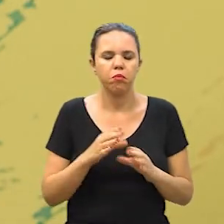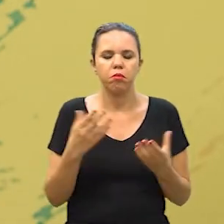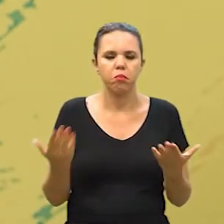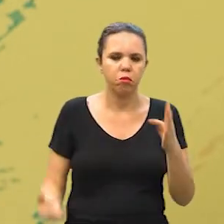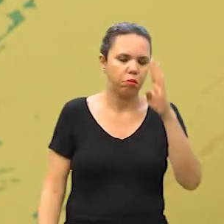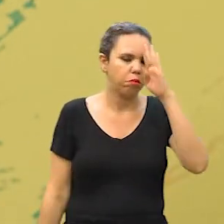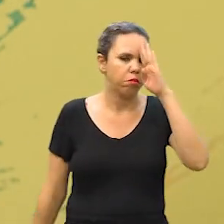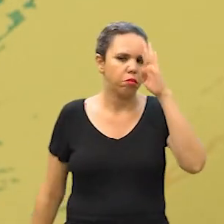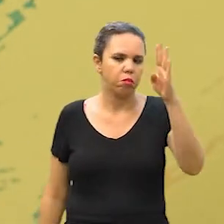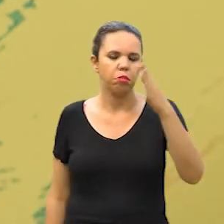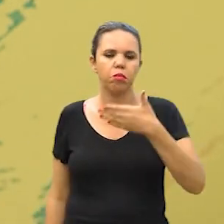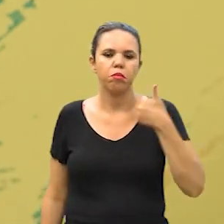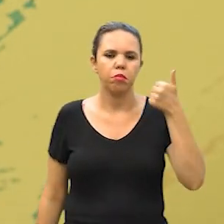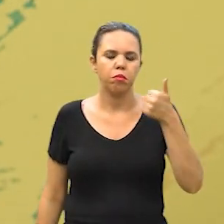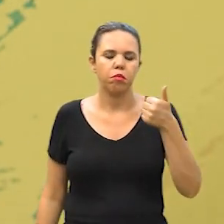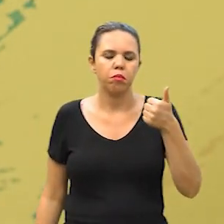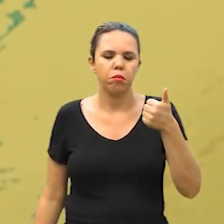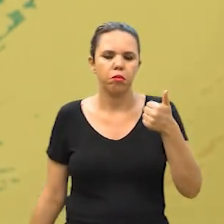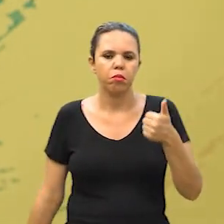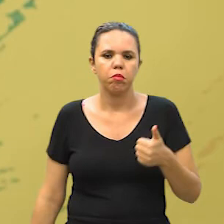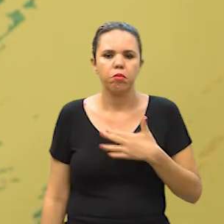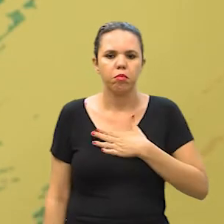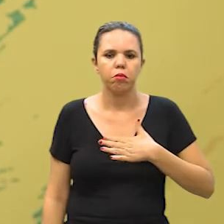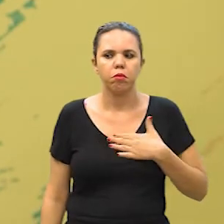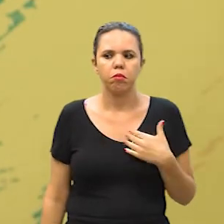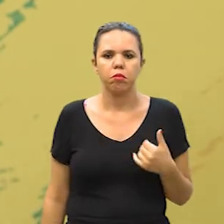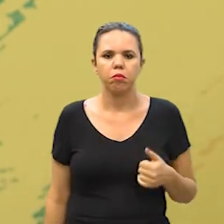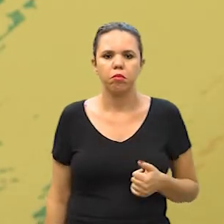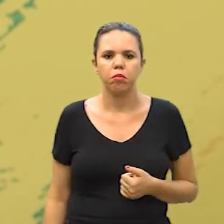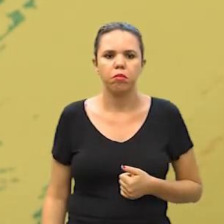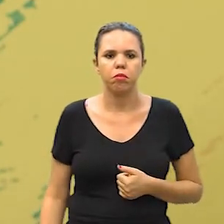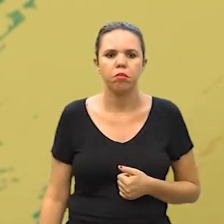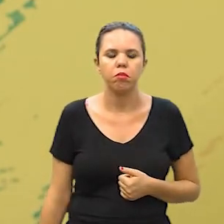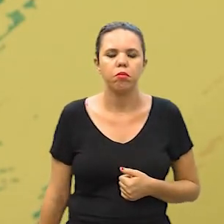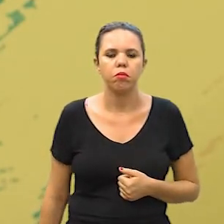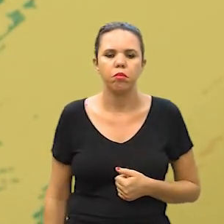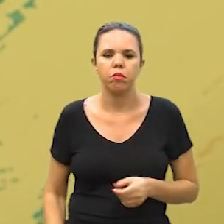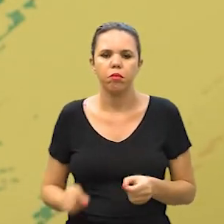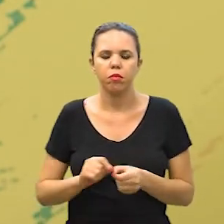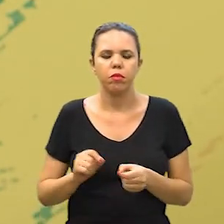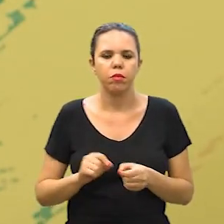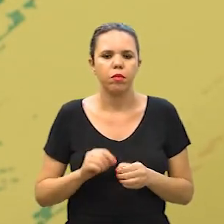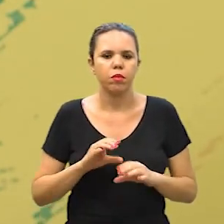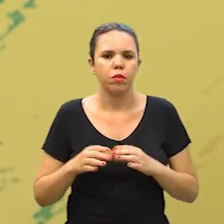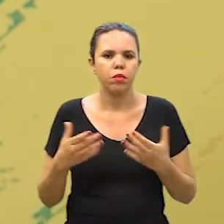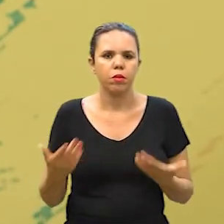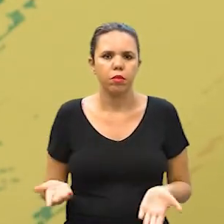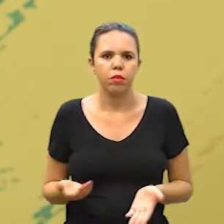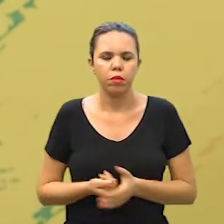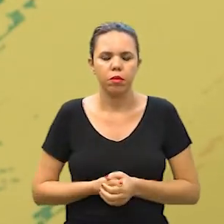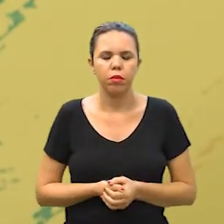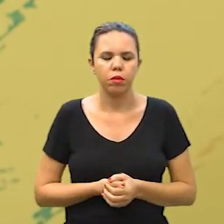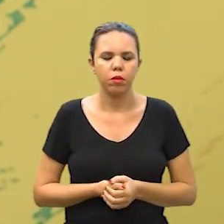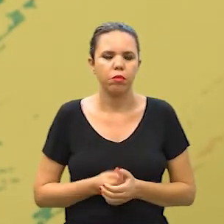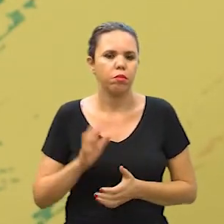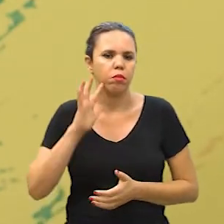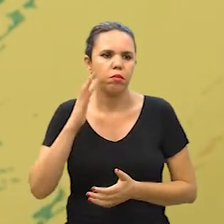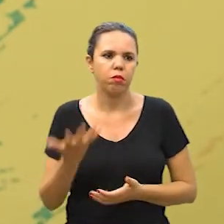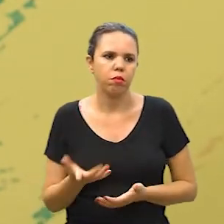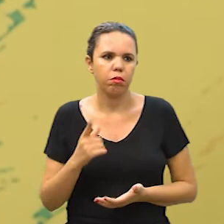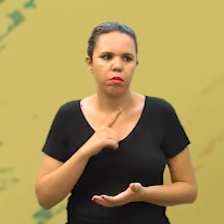a principal vantagem ou quais as principais vantagens, não é, de se fazer um intercâmbio? De